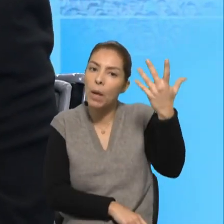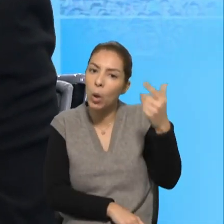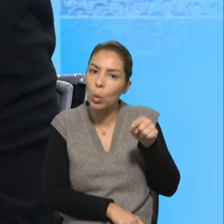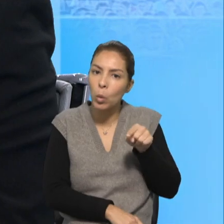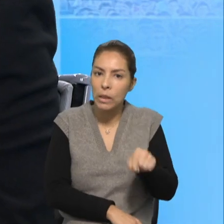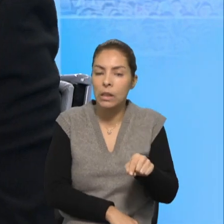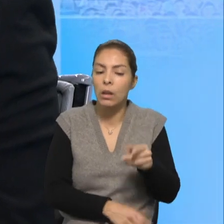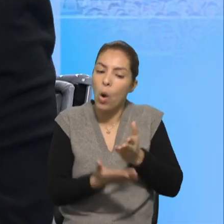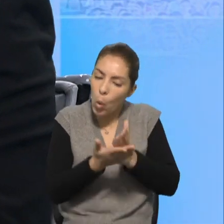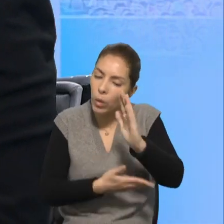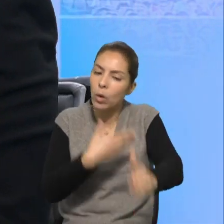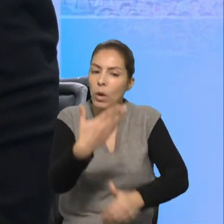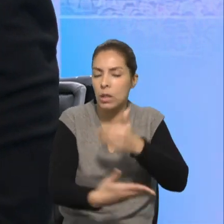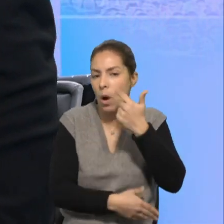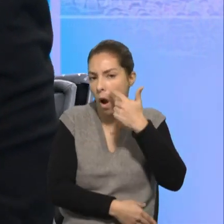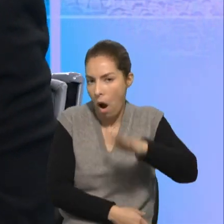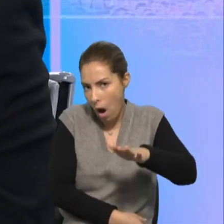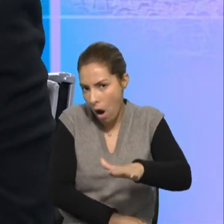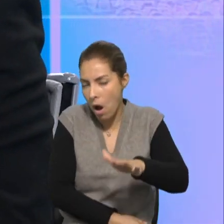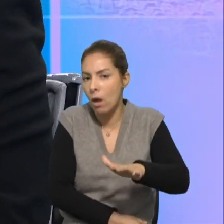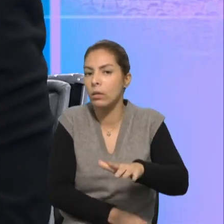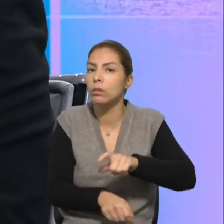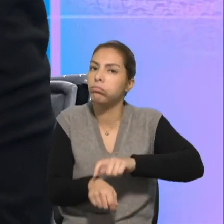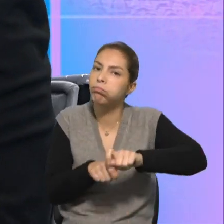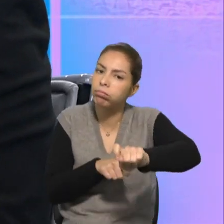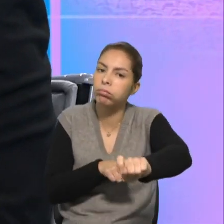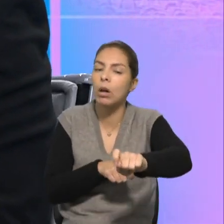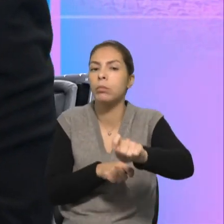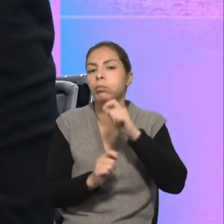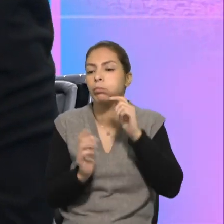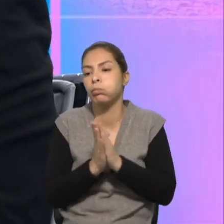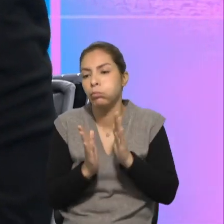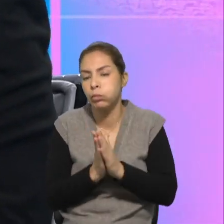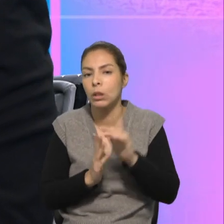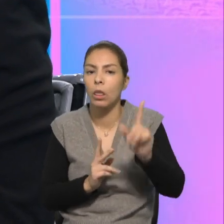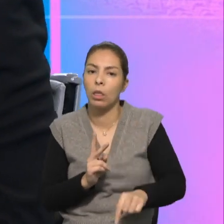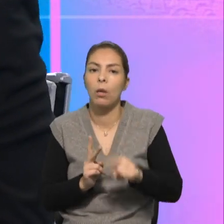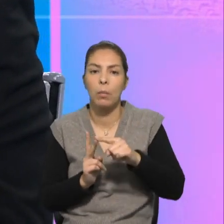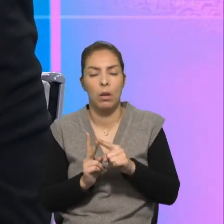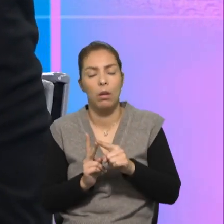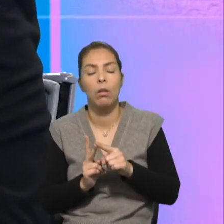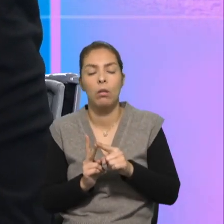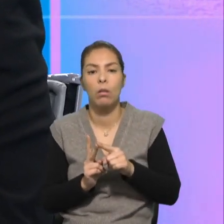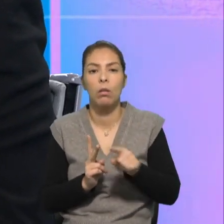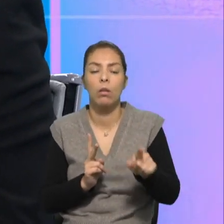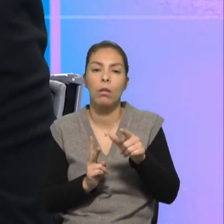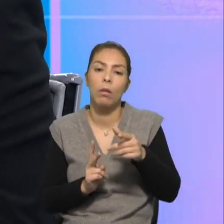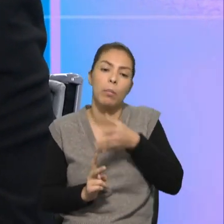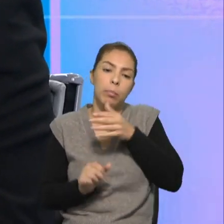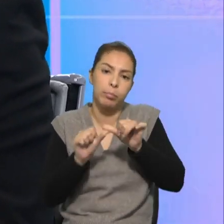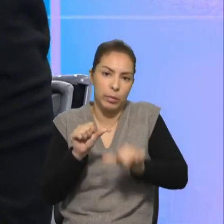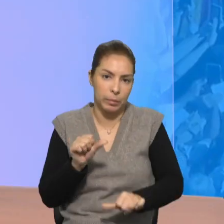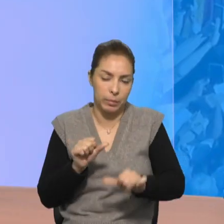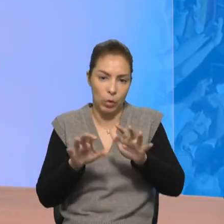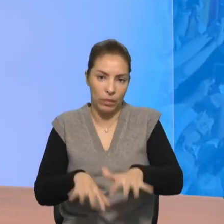vai continuar e depois também nas dioceses e também nos grupos e a nível também da Conferência Episcopal. Anabela